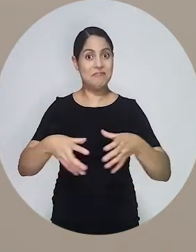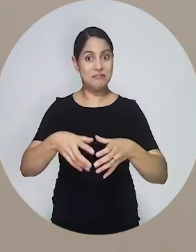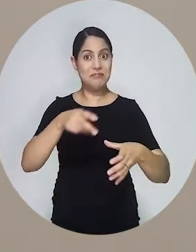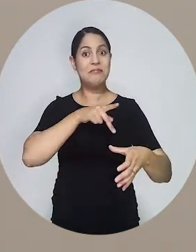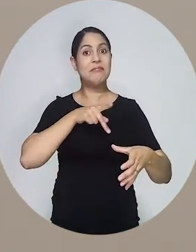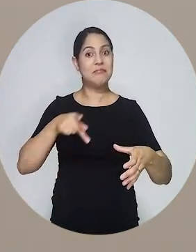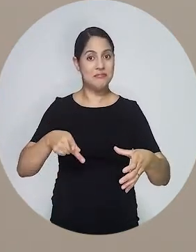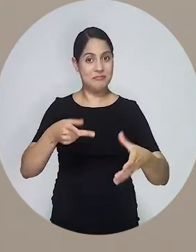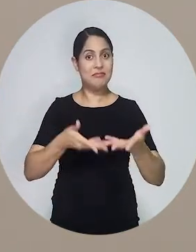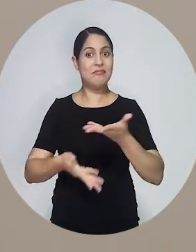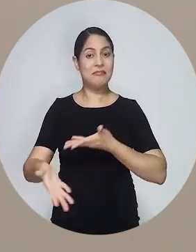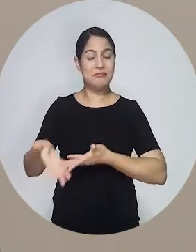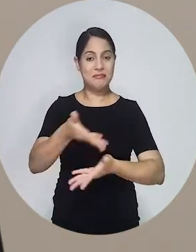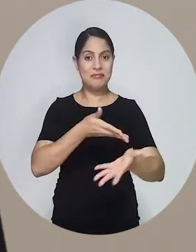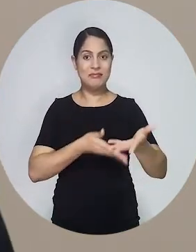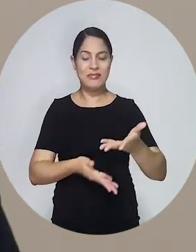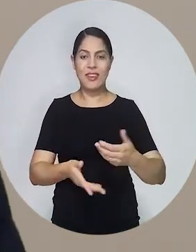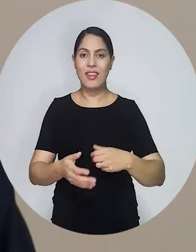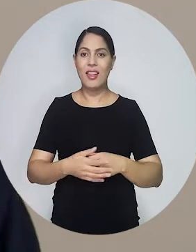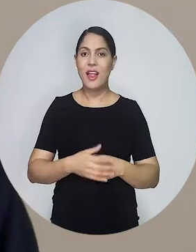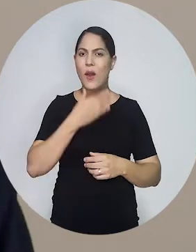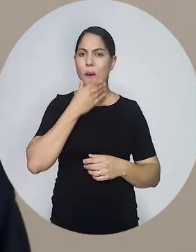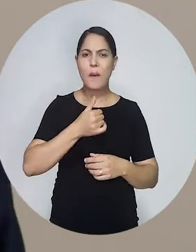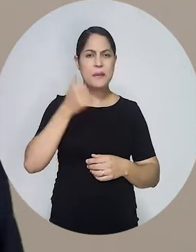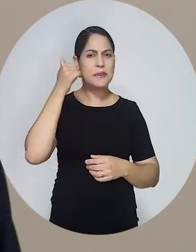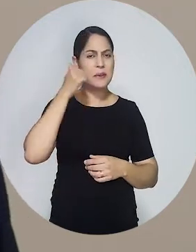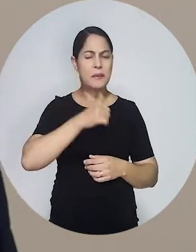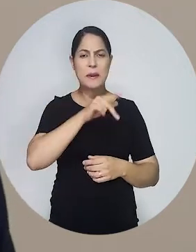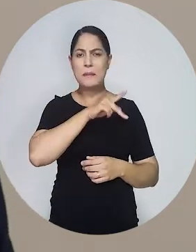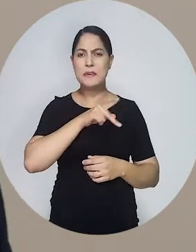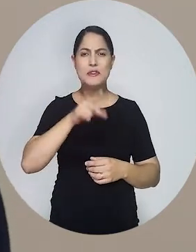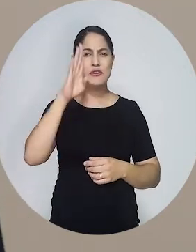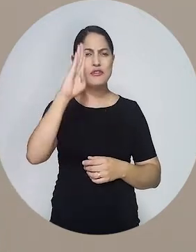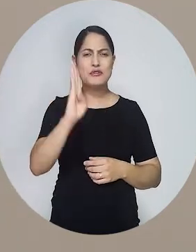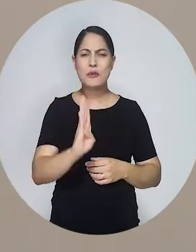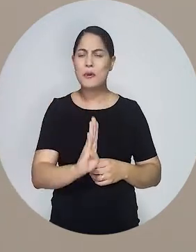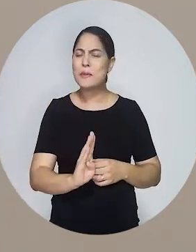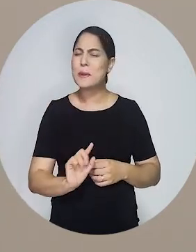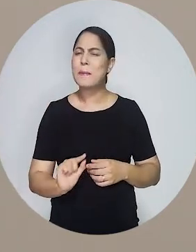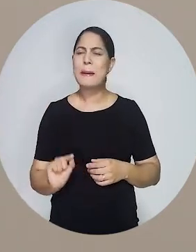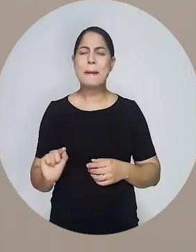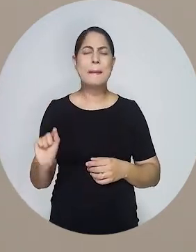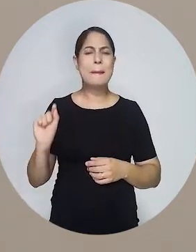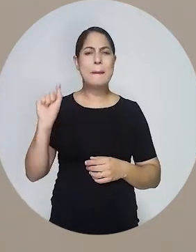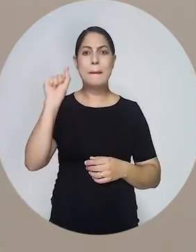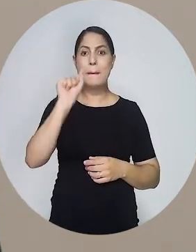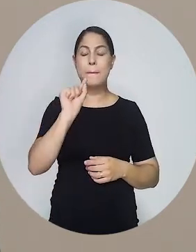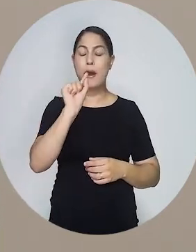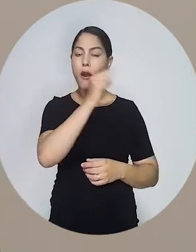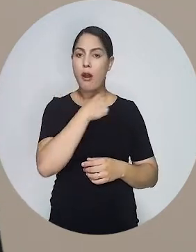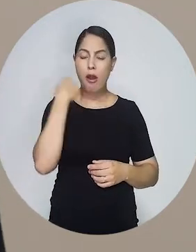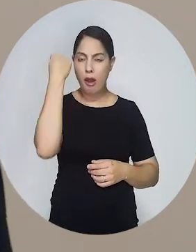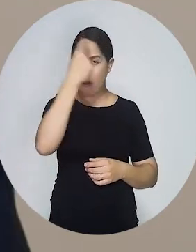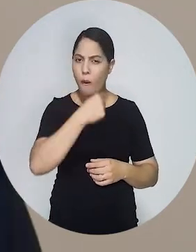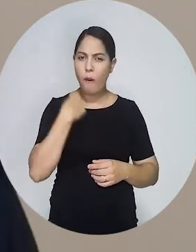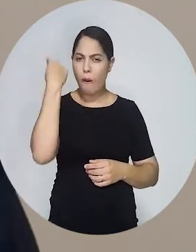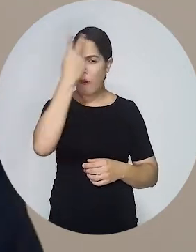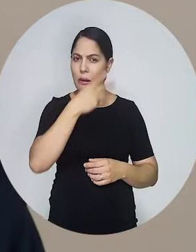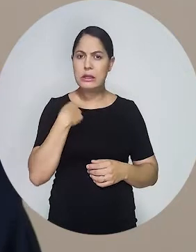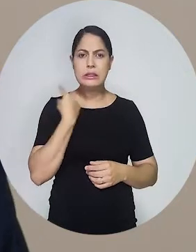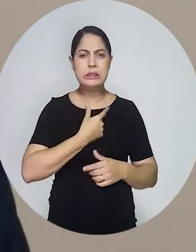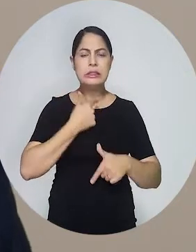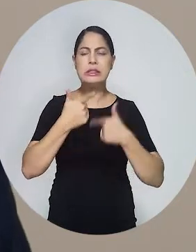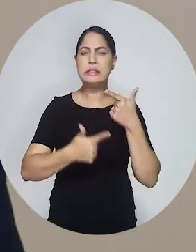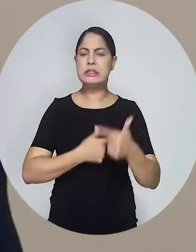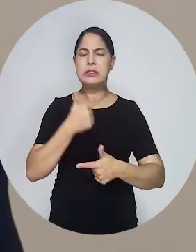Colégio de Presidentes de nossa gestão. Tivemos com todos os presidentes e as presidentes de seccionais do Brasil.